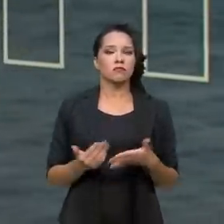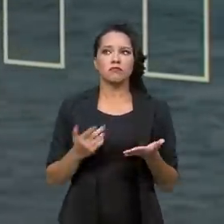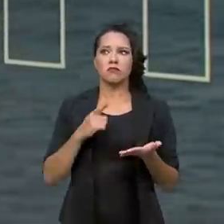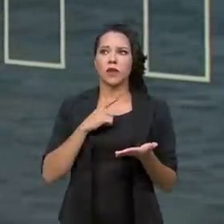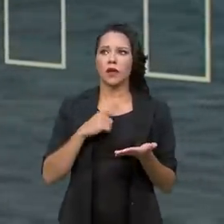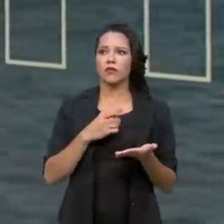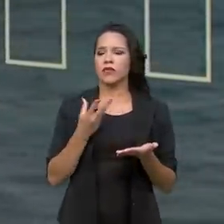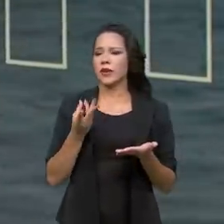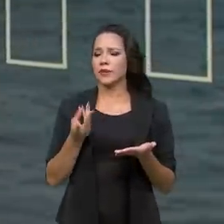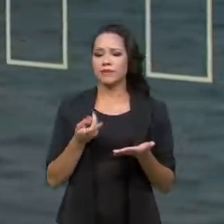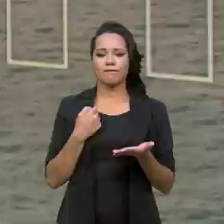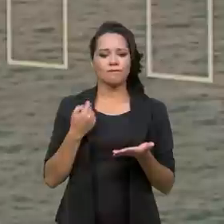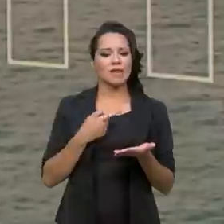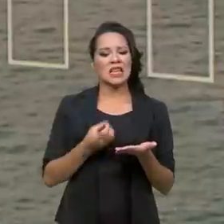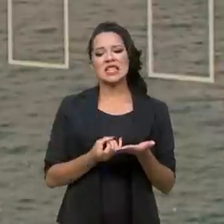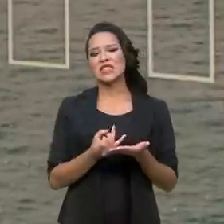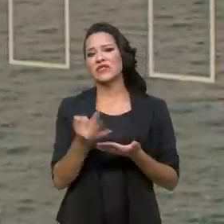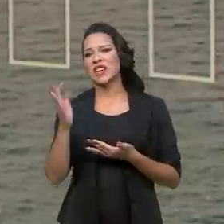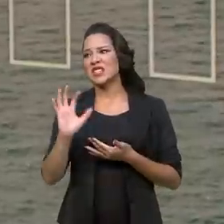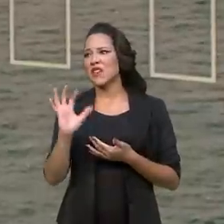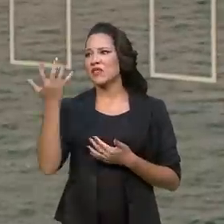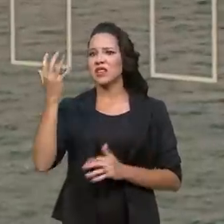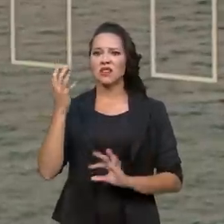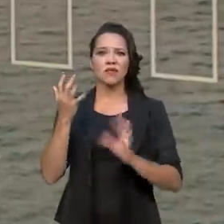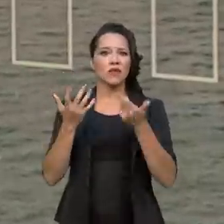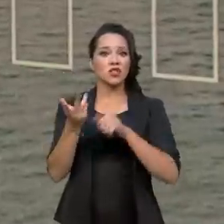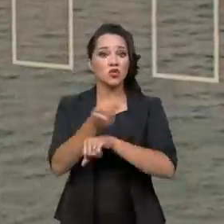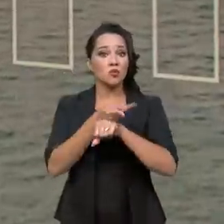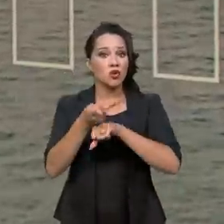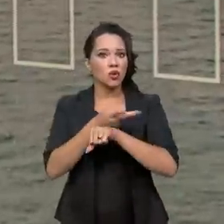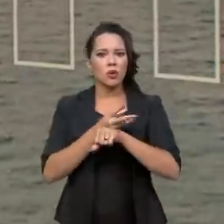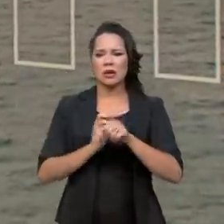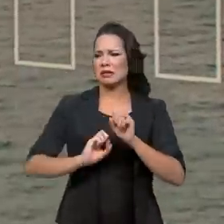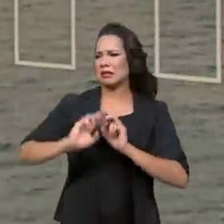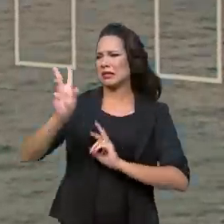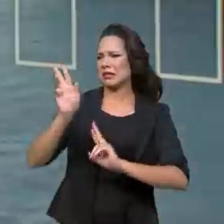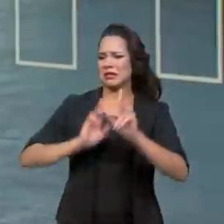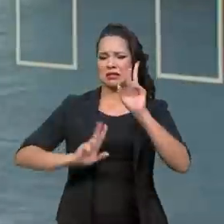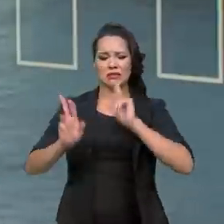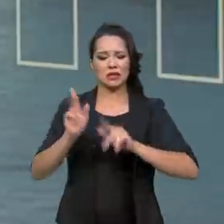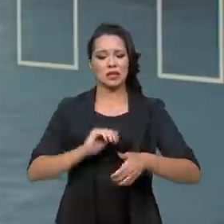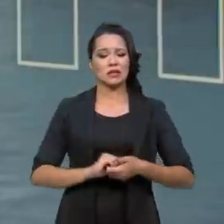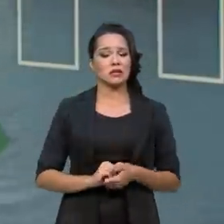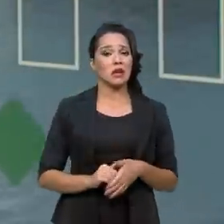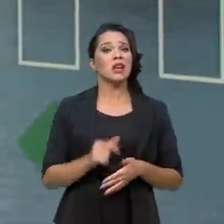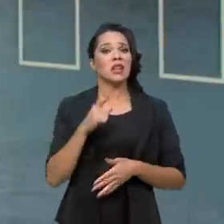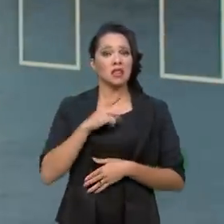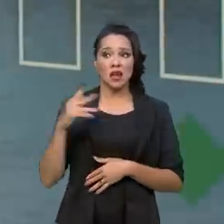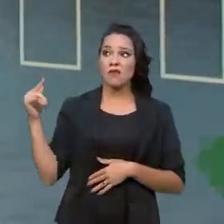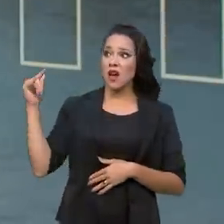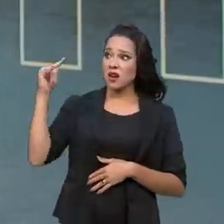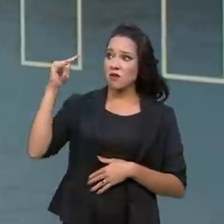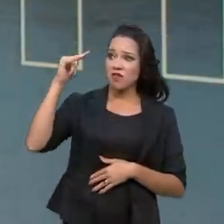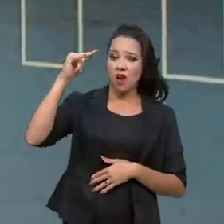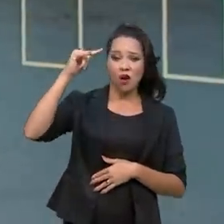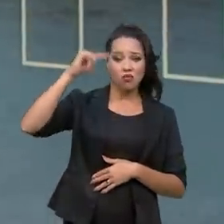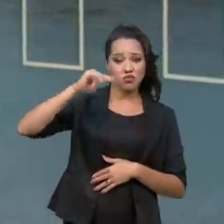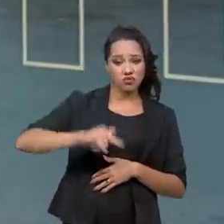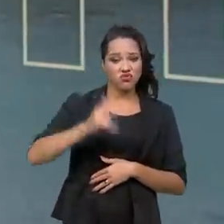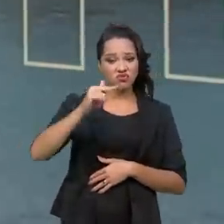numa gama de eventos de busca e salvamento bem distintos, desde até mesmo aeronaves que